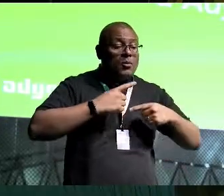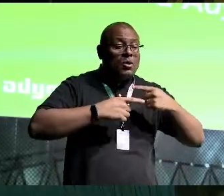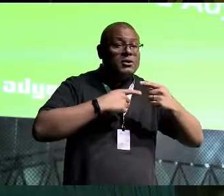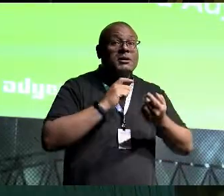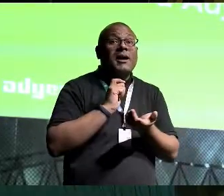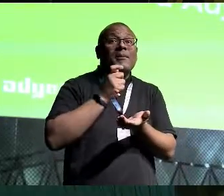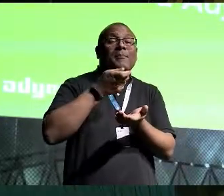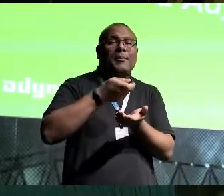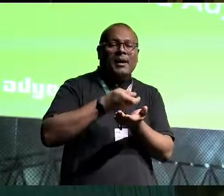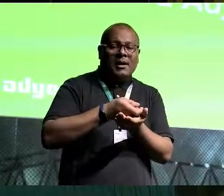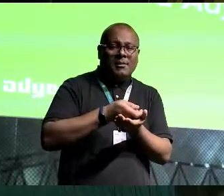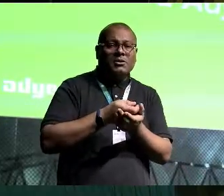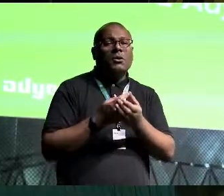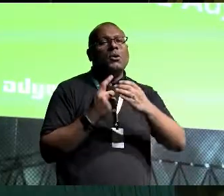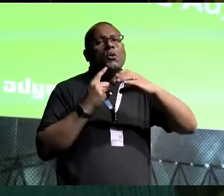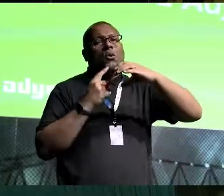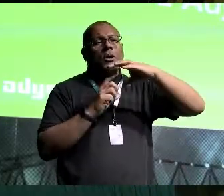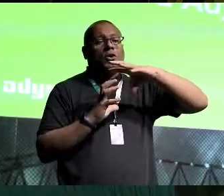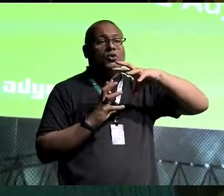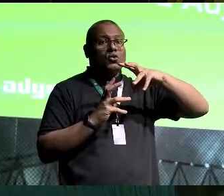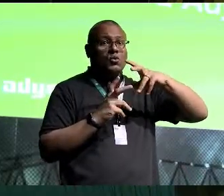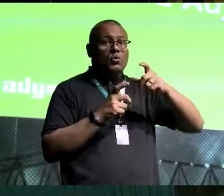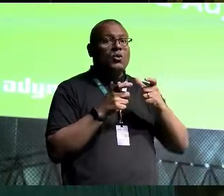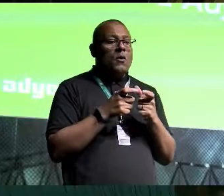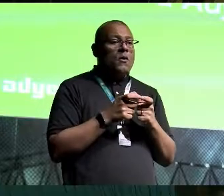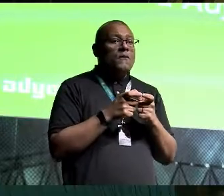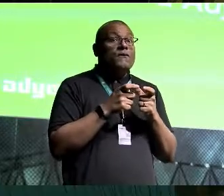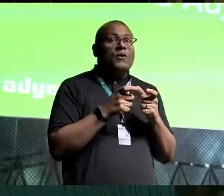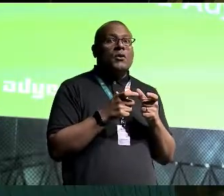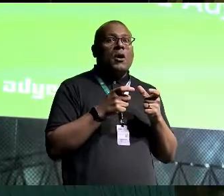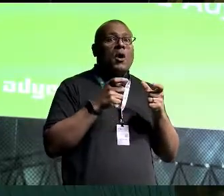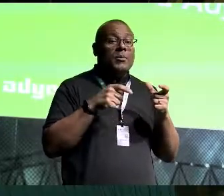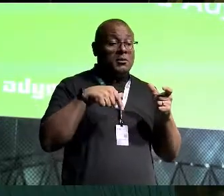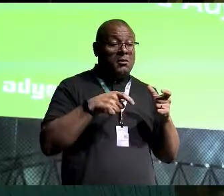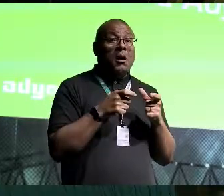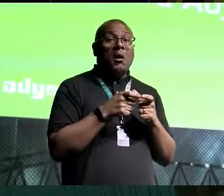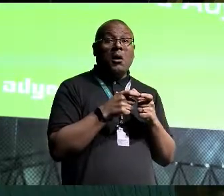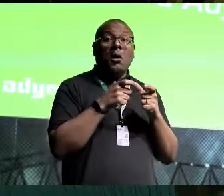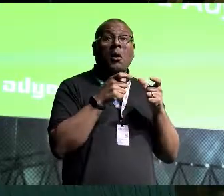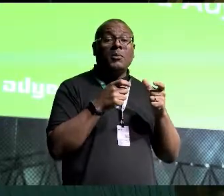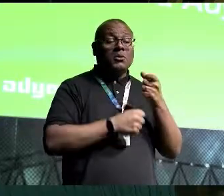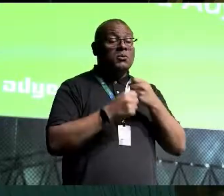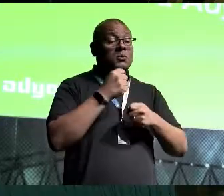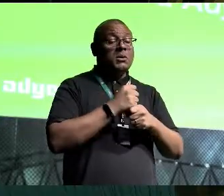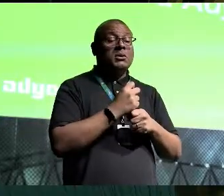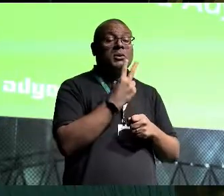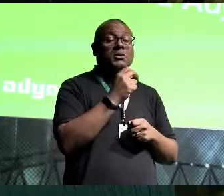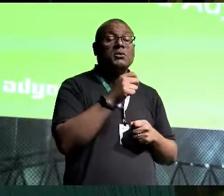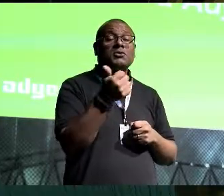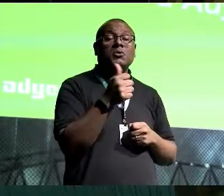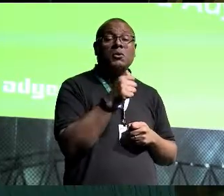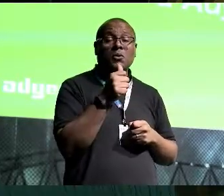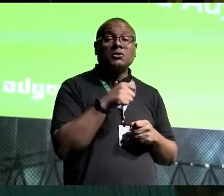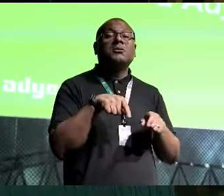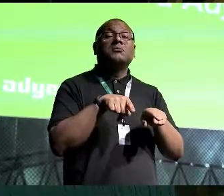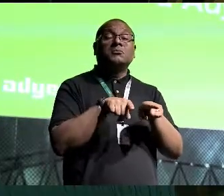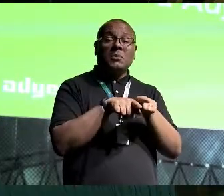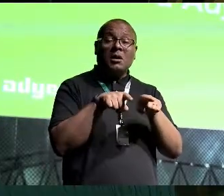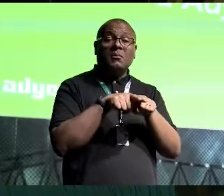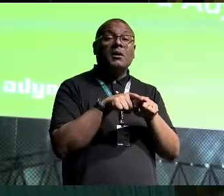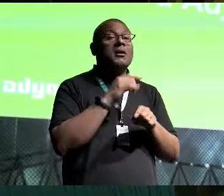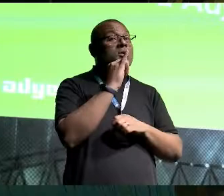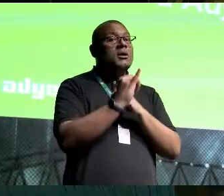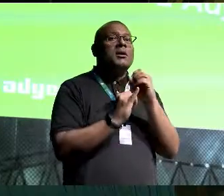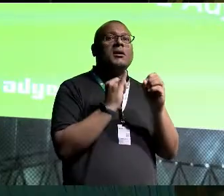Então, conforme os nossos clientes globais foram expandindo, a ADI também foi expandindo, e em 2011 ela veio para o Brasil mais no mundo